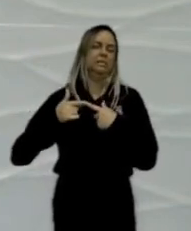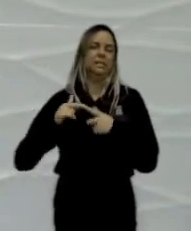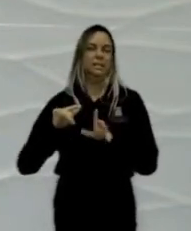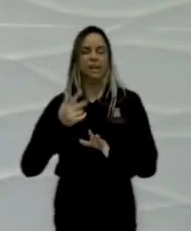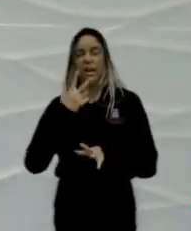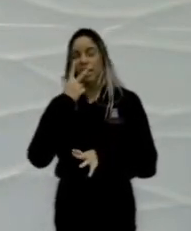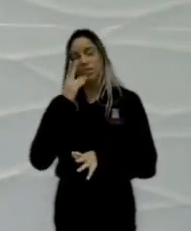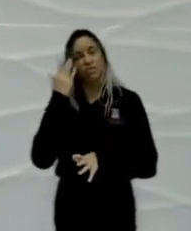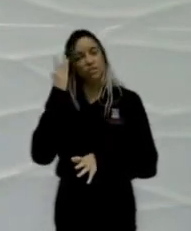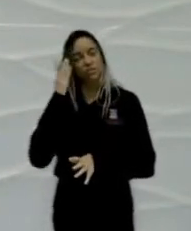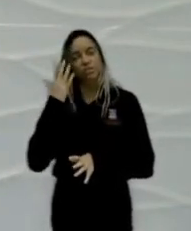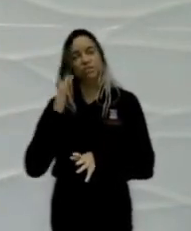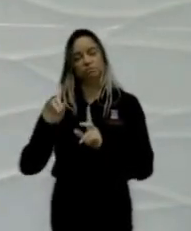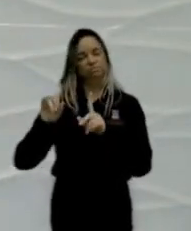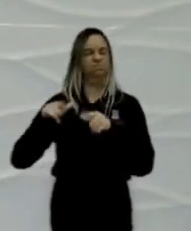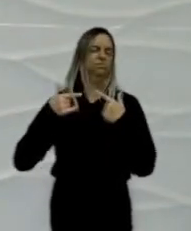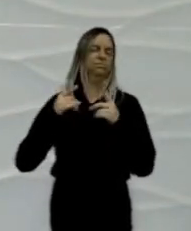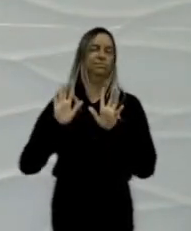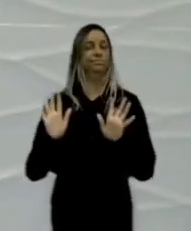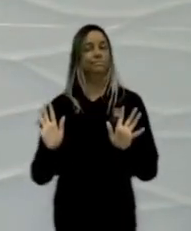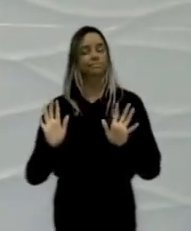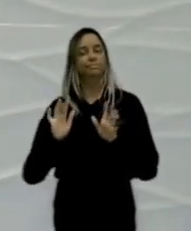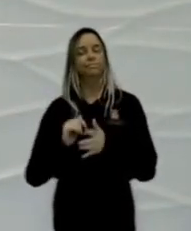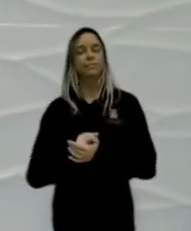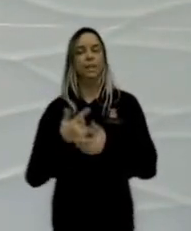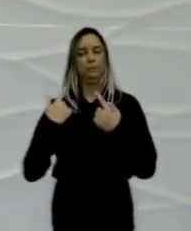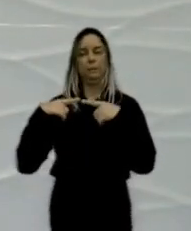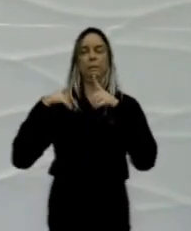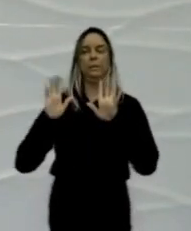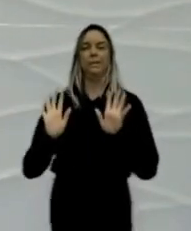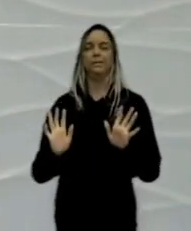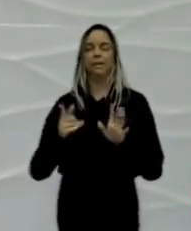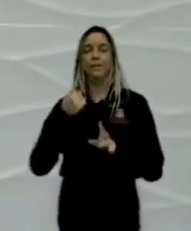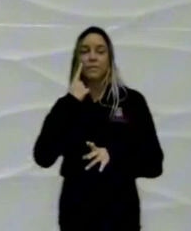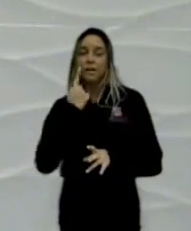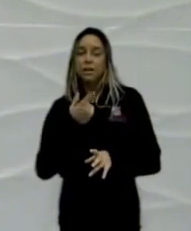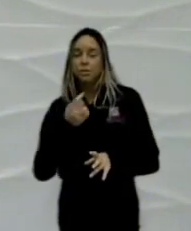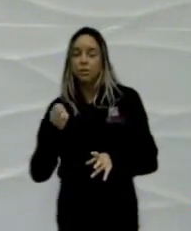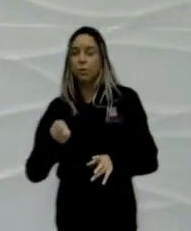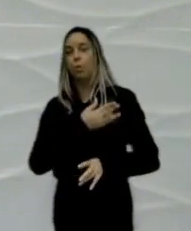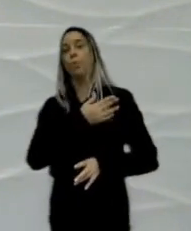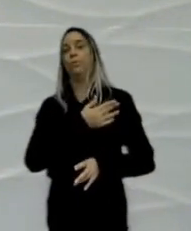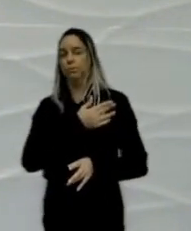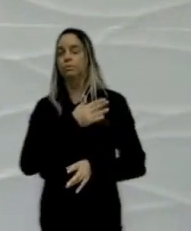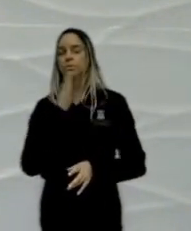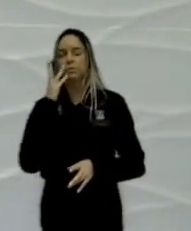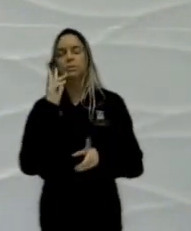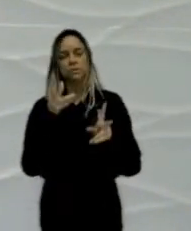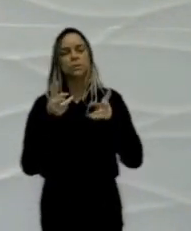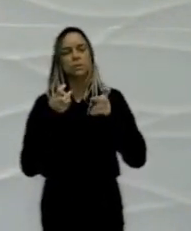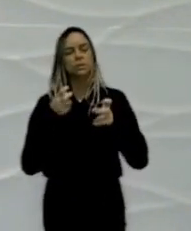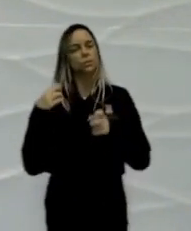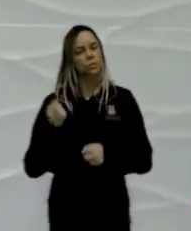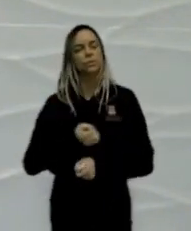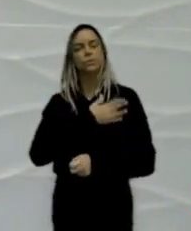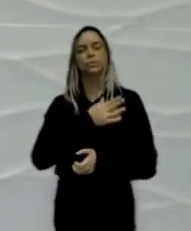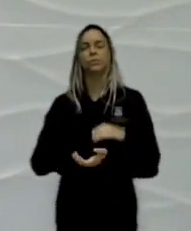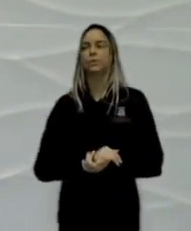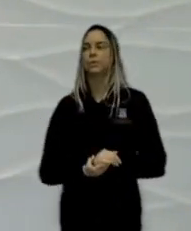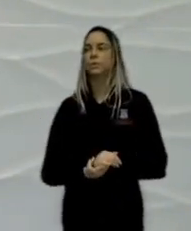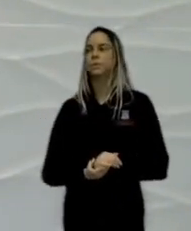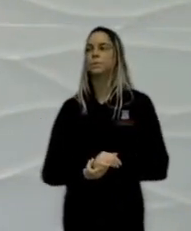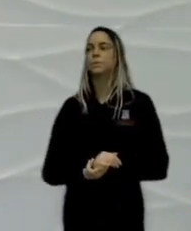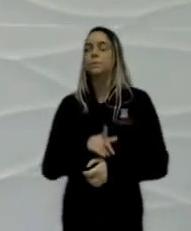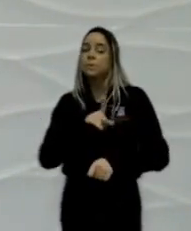sente ofendido. Eu até vejo que é uma situação que é uma novidade, né? E em